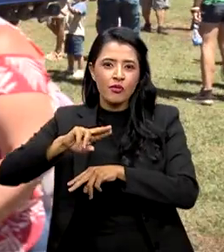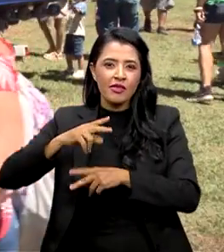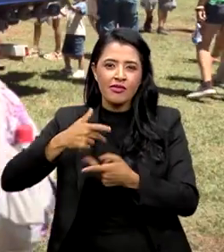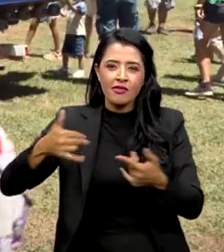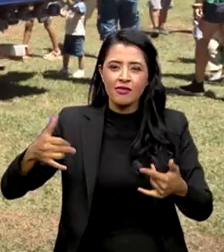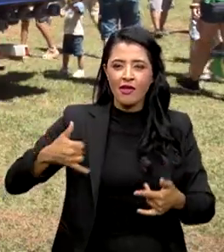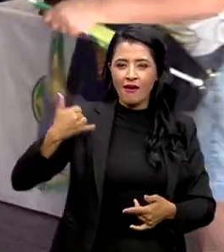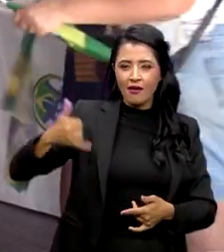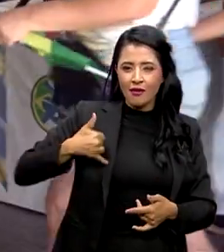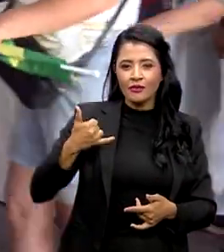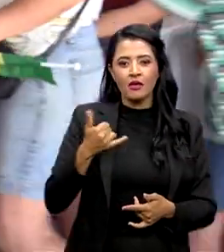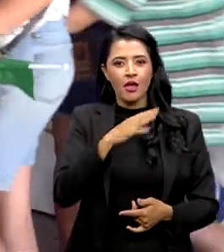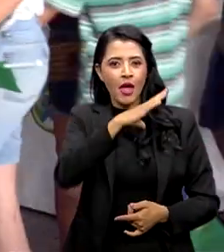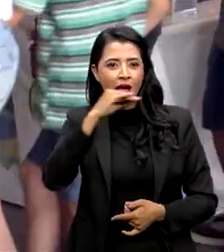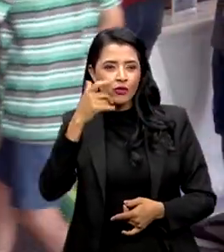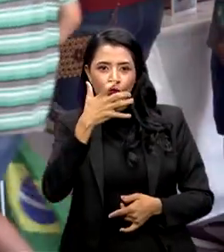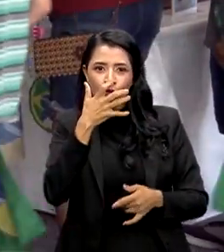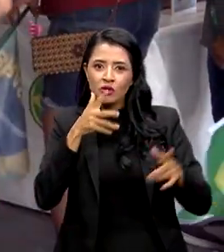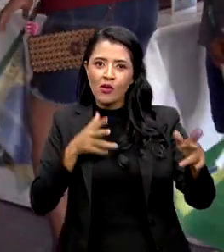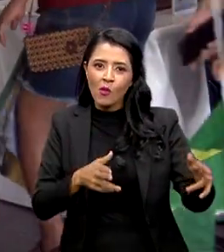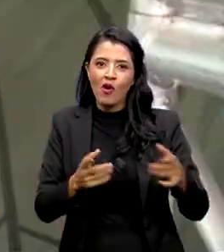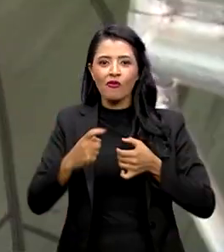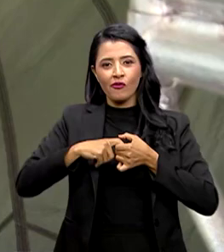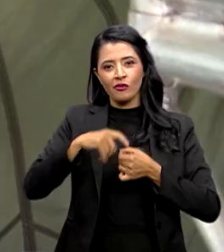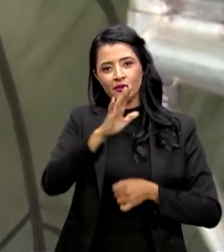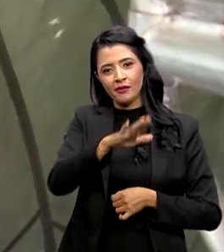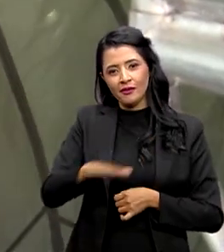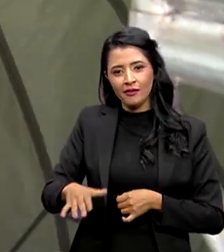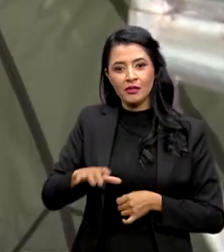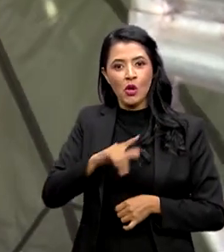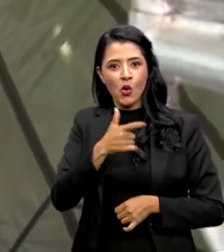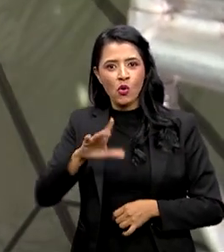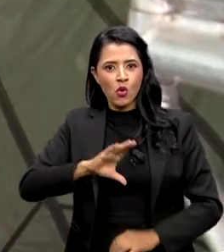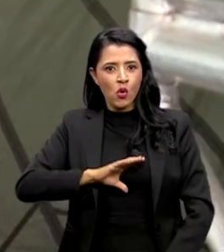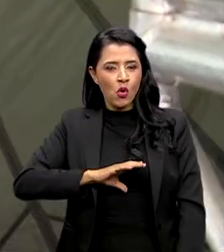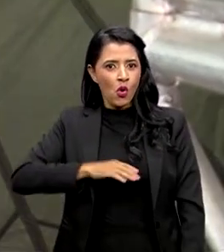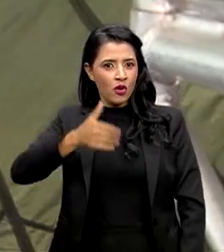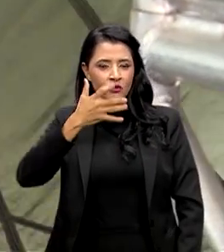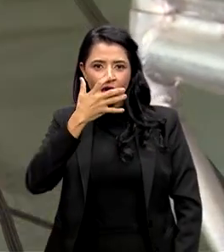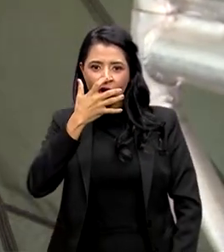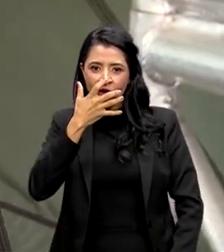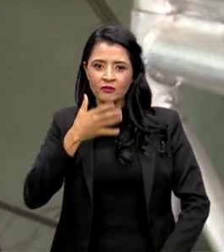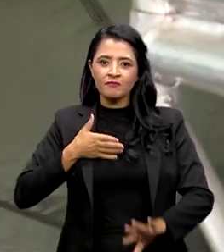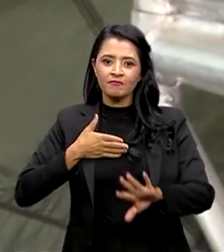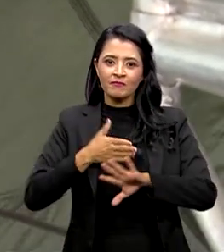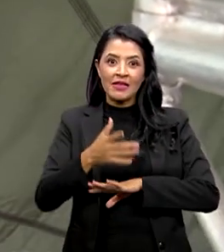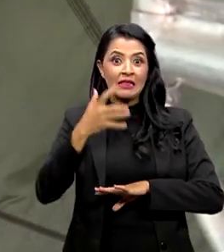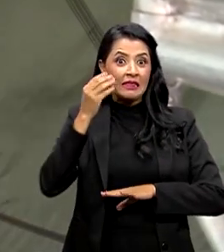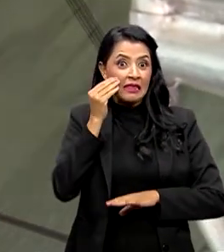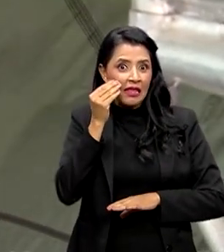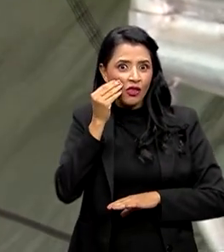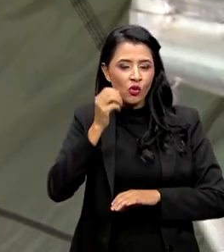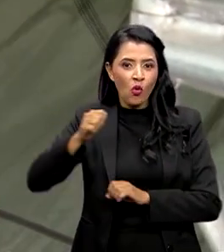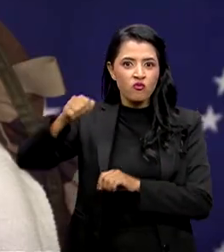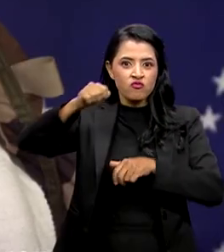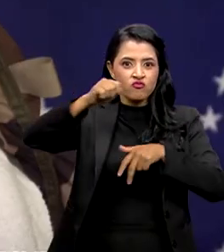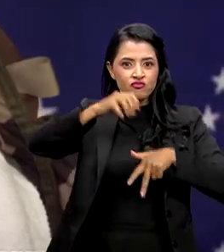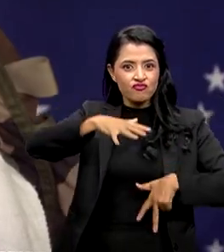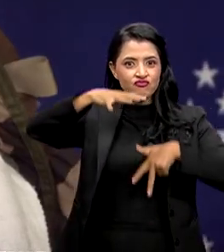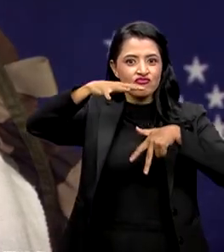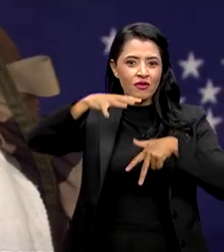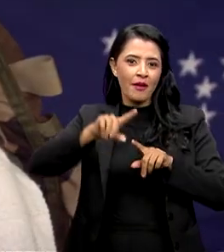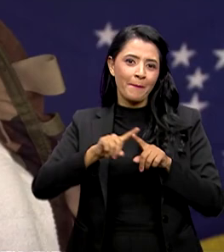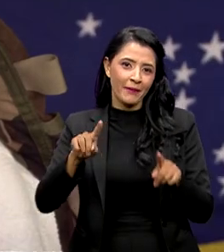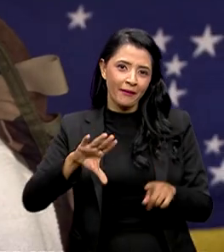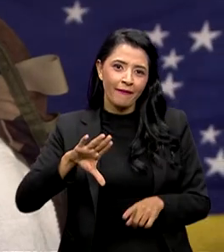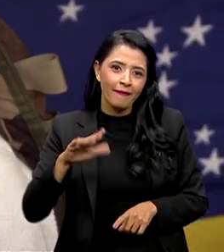momento em que os adultos voltam a ser crianças, os corajosos se aventuraram em um salto de paraquedas. Mas